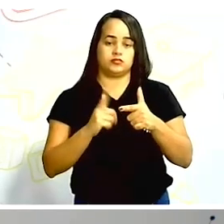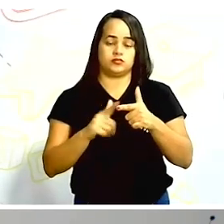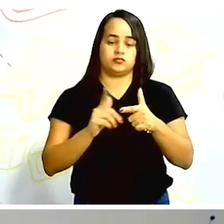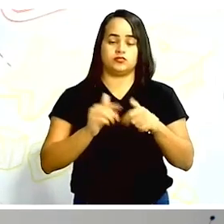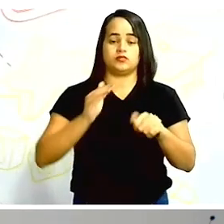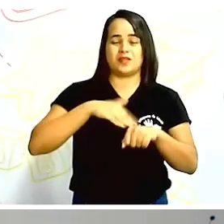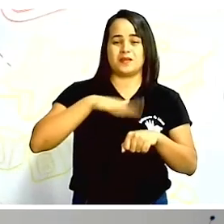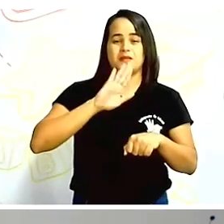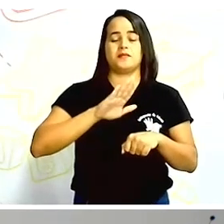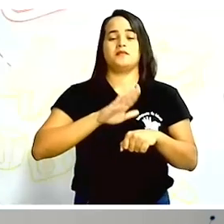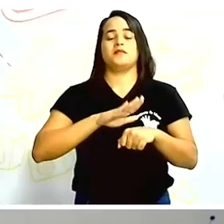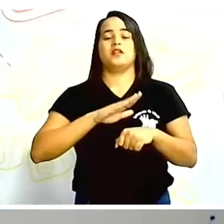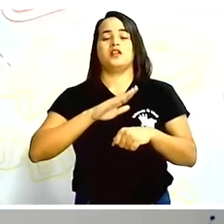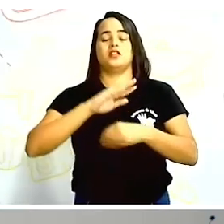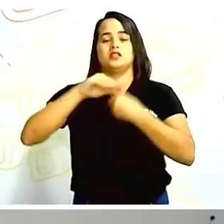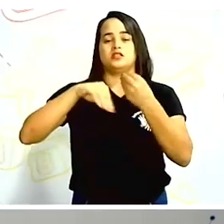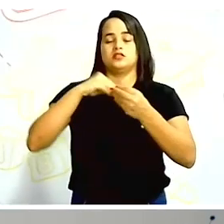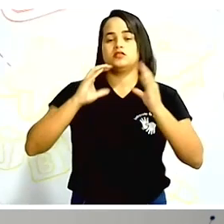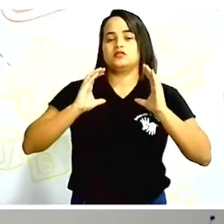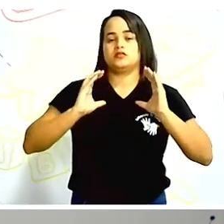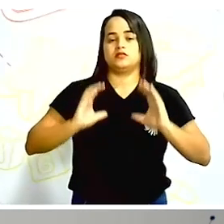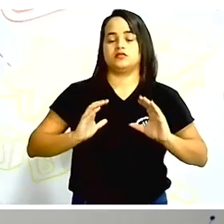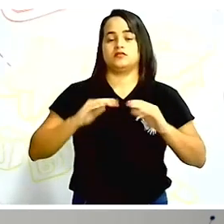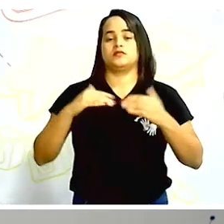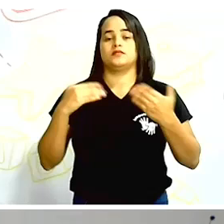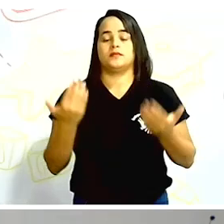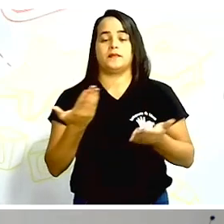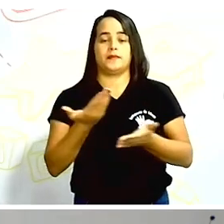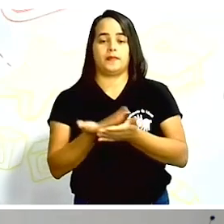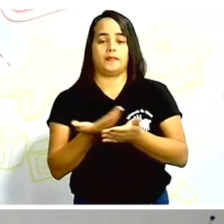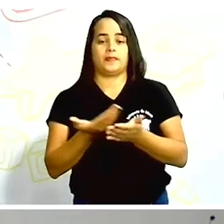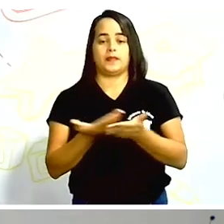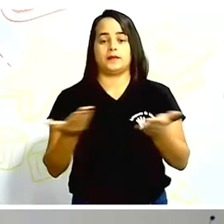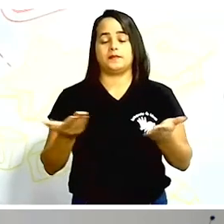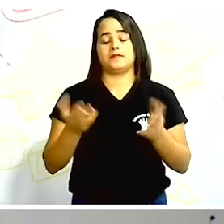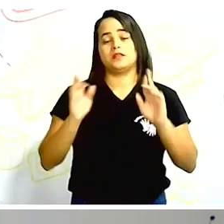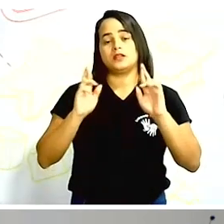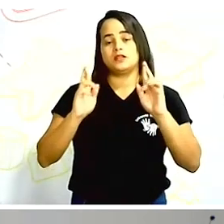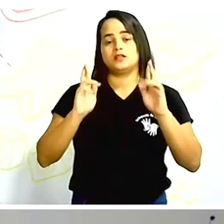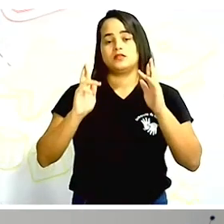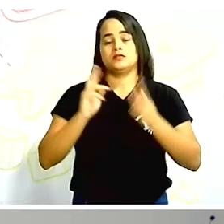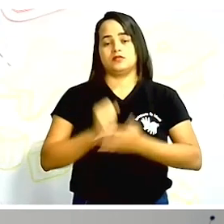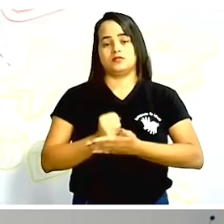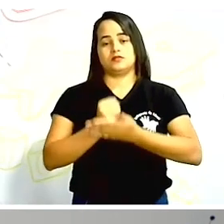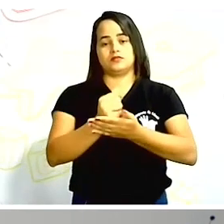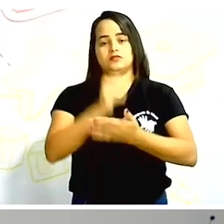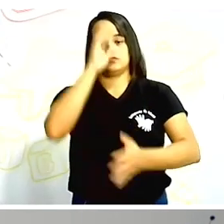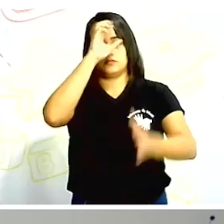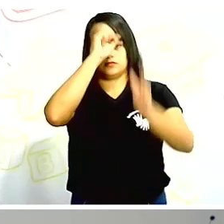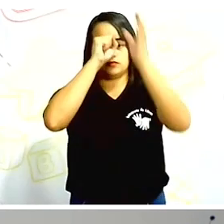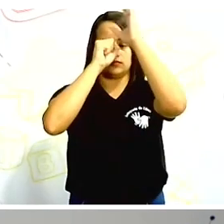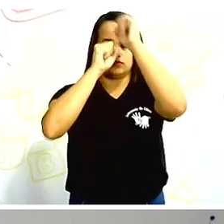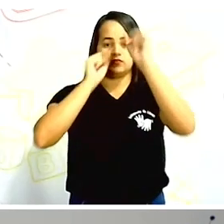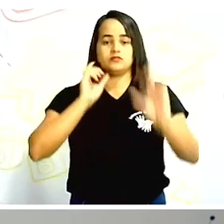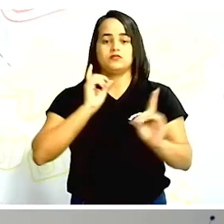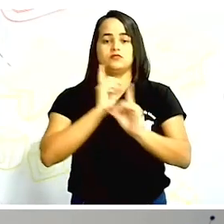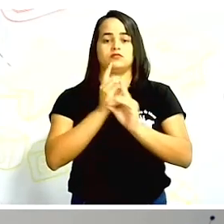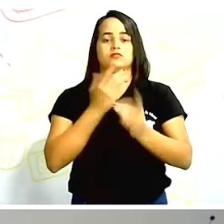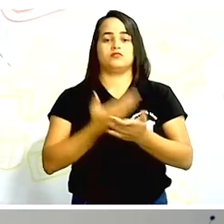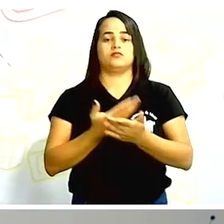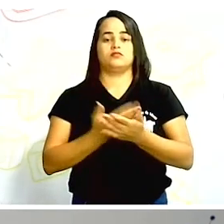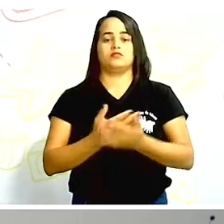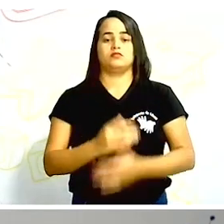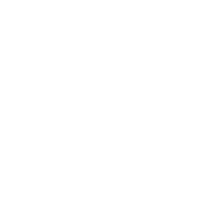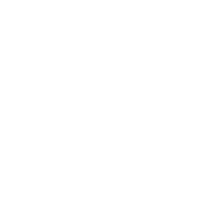no organismo. Bem, pessoal, essa foi a nossa aula de hoje. Espero ter contribuído para o aprendizado de vocês e até a nossa próxima aula.